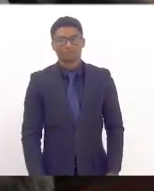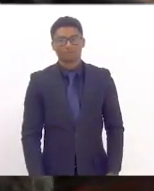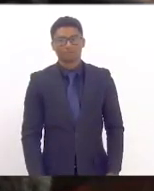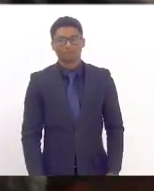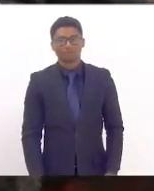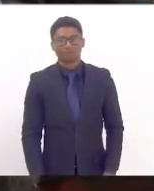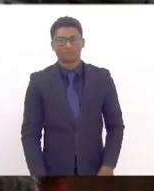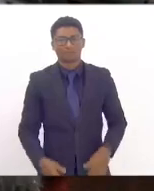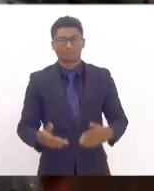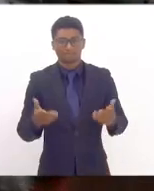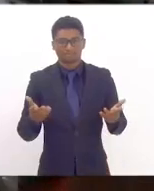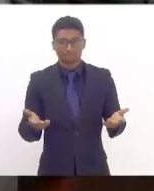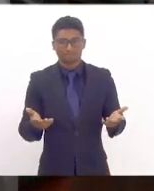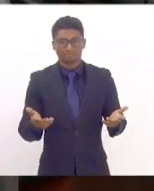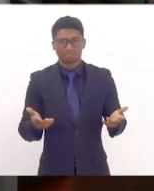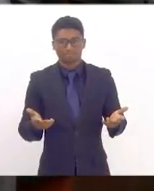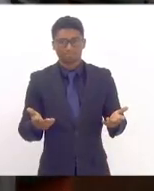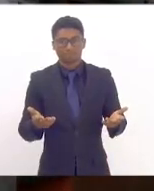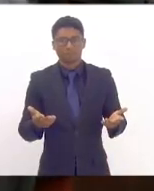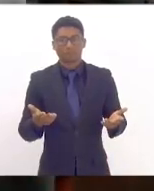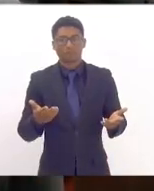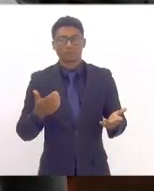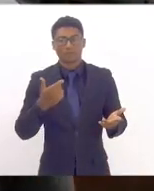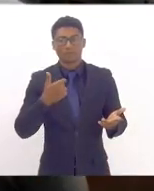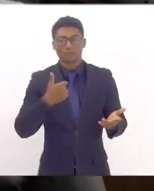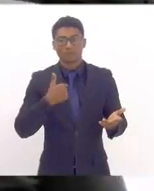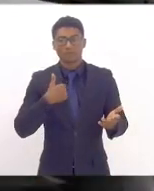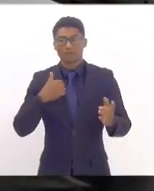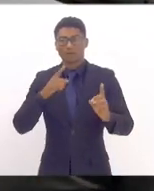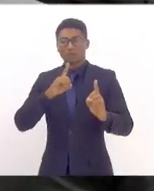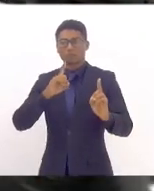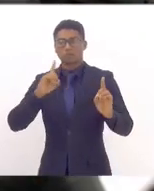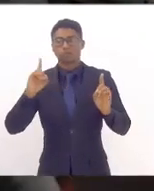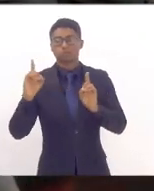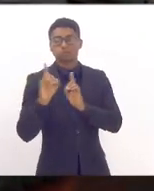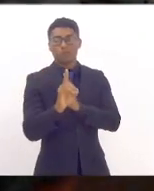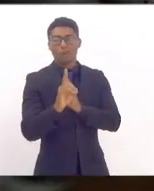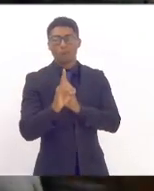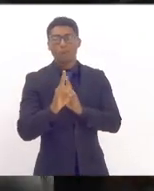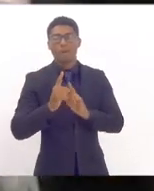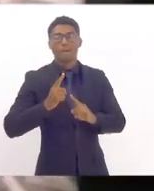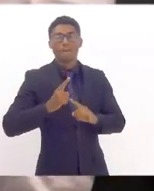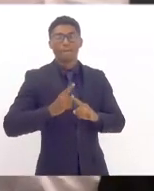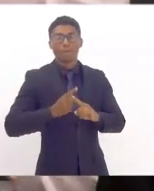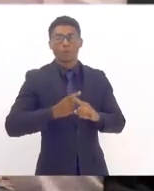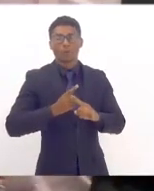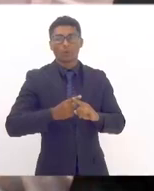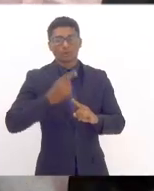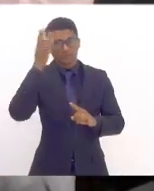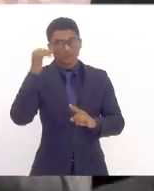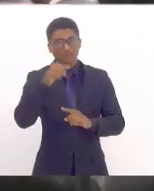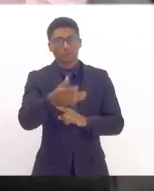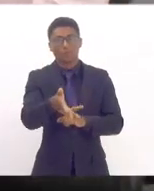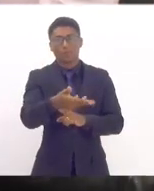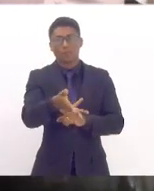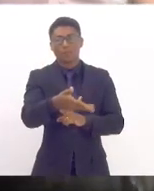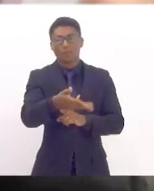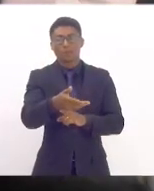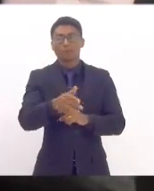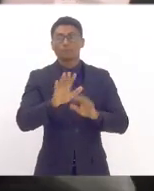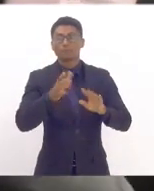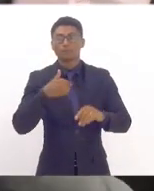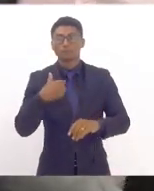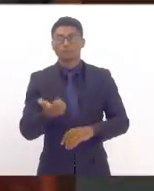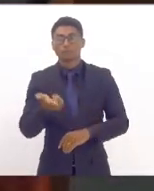acionadamente passei aqui a frente o deputado da Renata porque eu sabia que o senhor tava correndo para mais mais